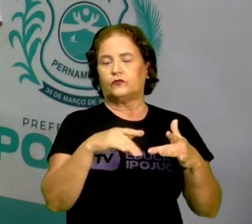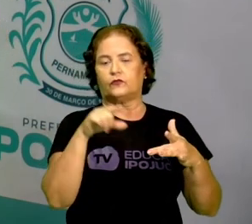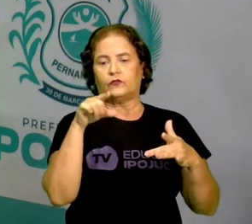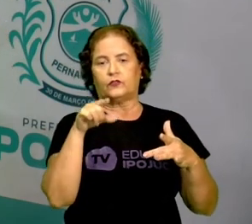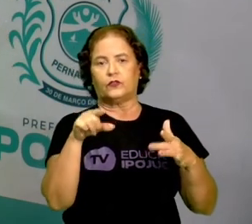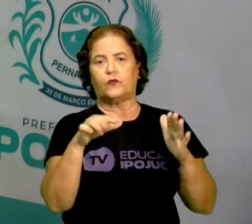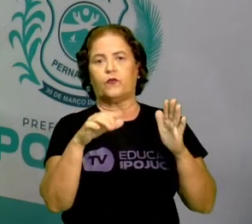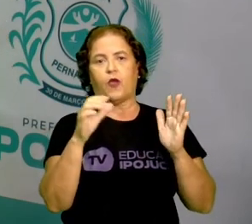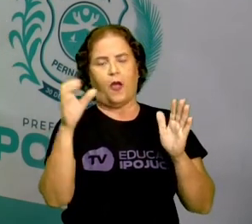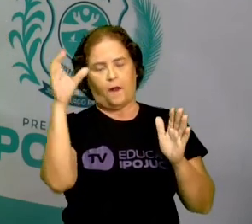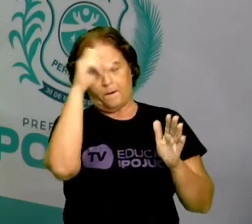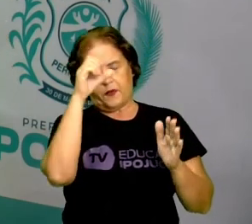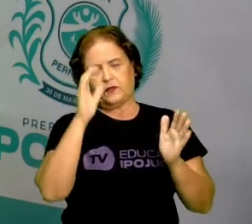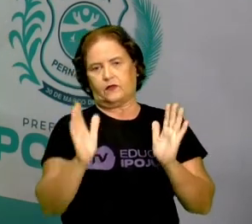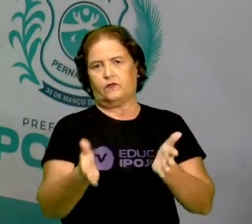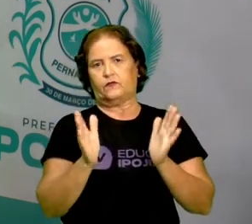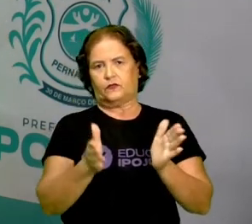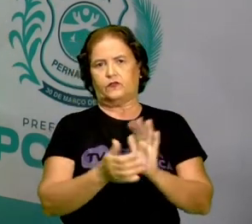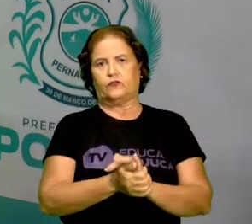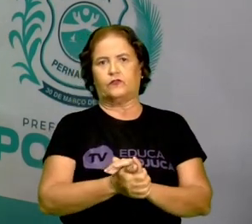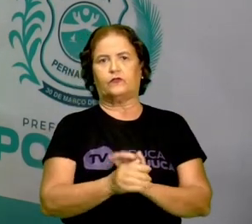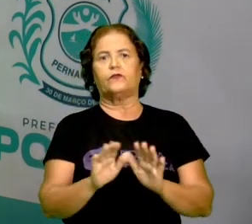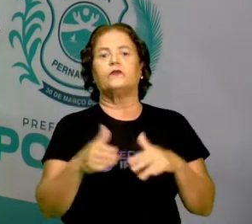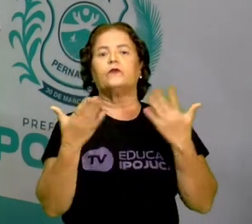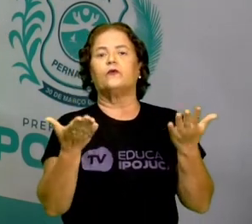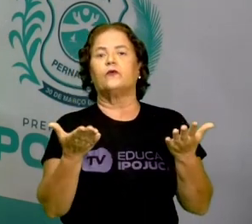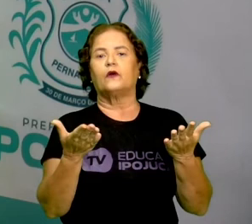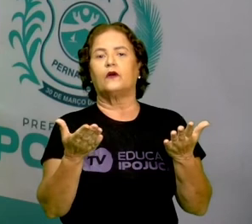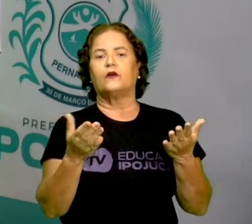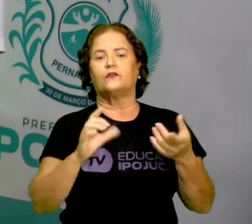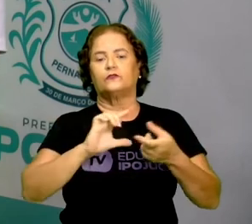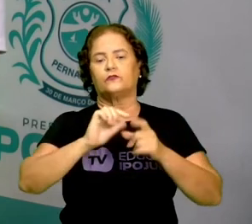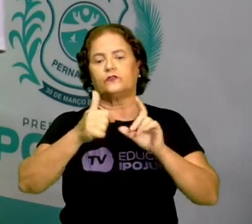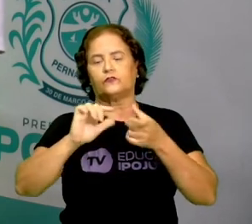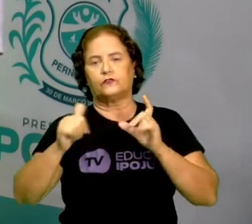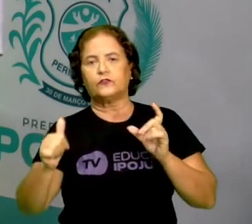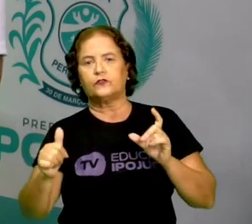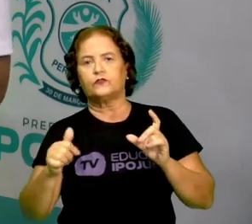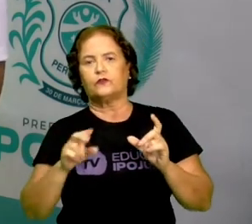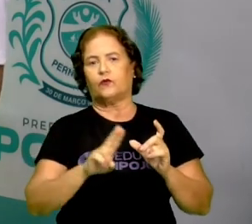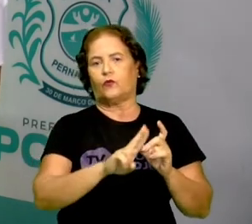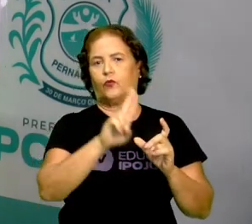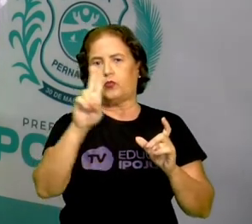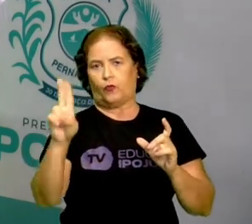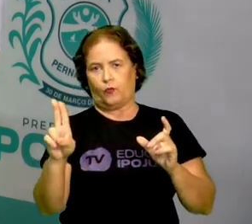na sua residência ou na aproximação da sua residência? Qual é o nome dessa figura?